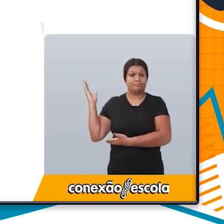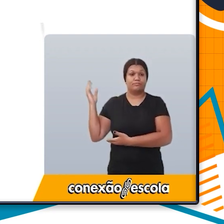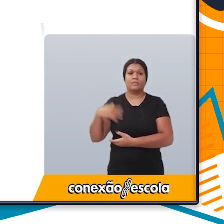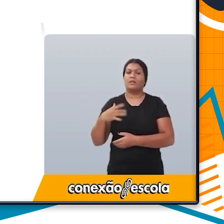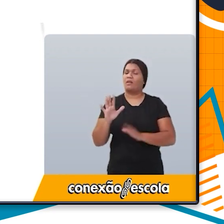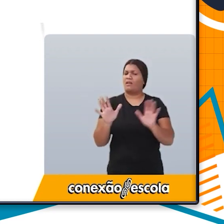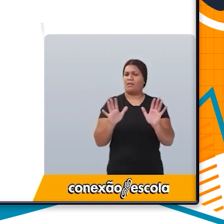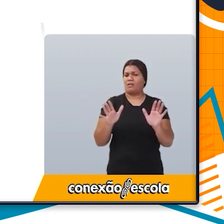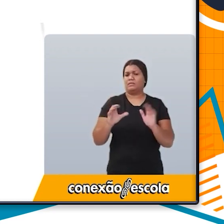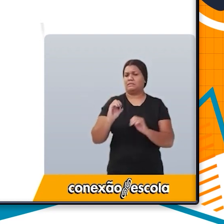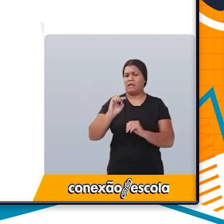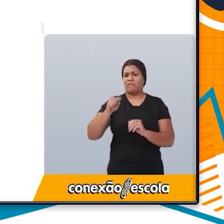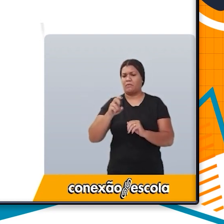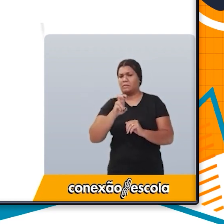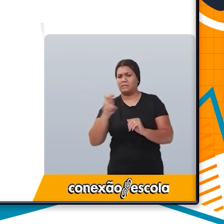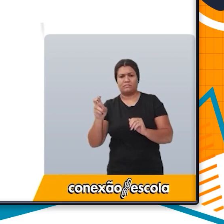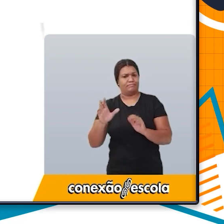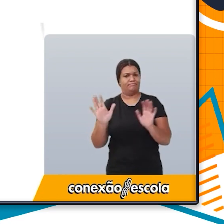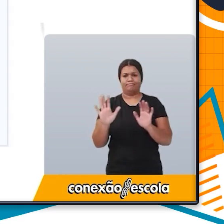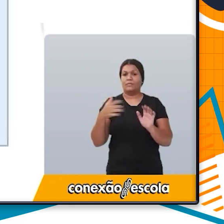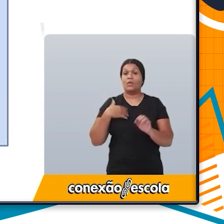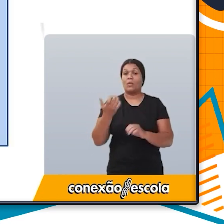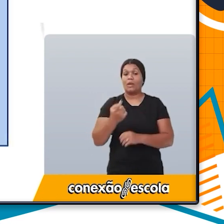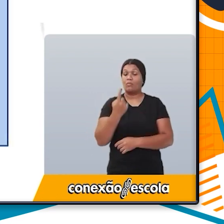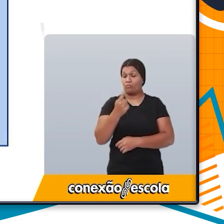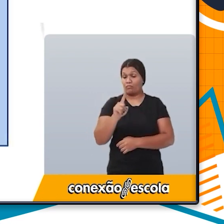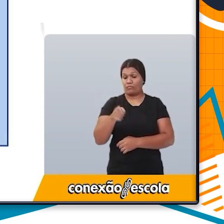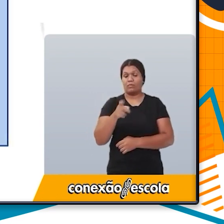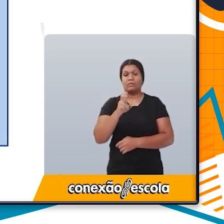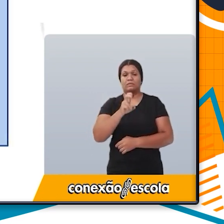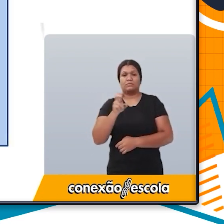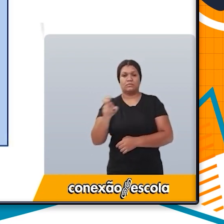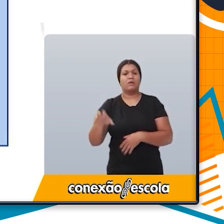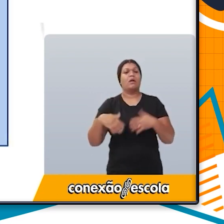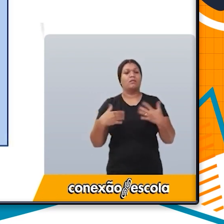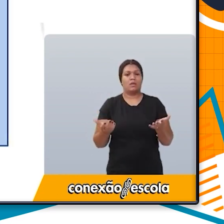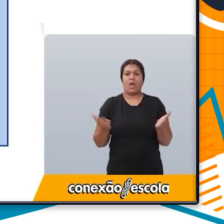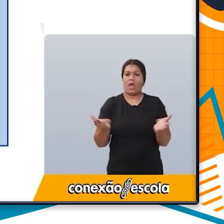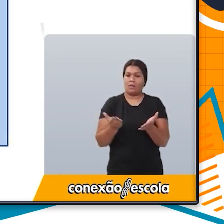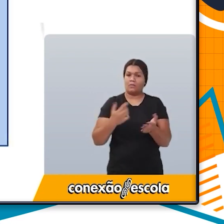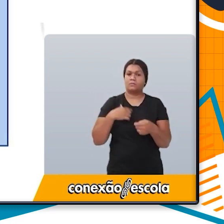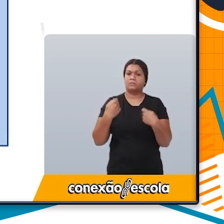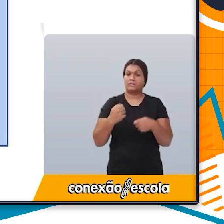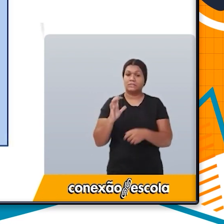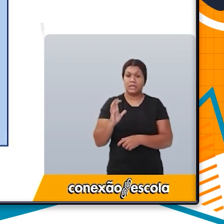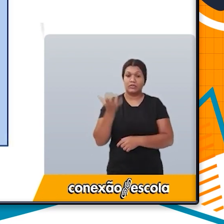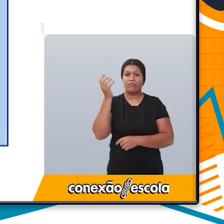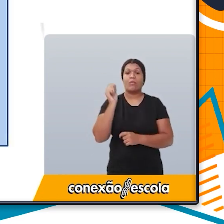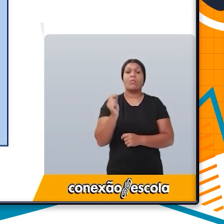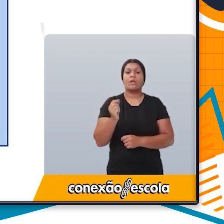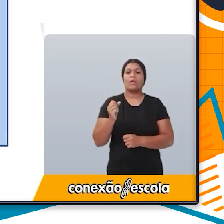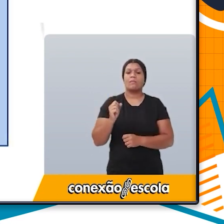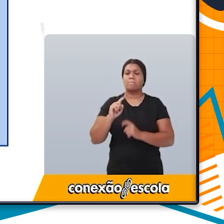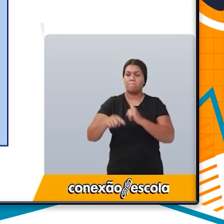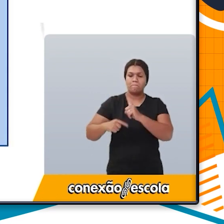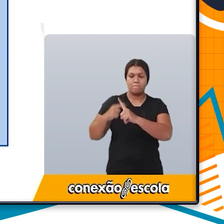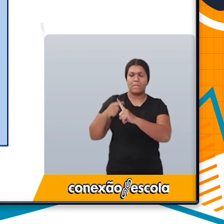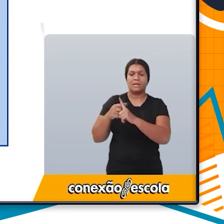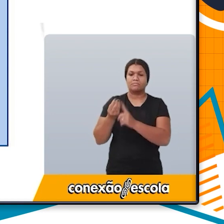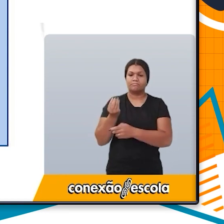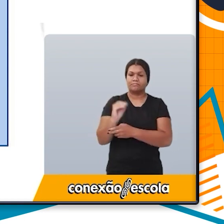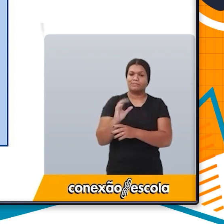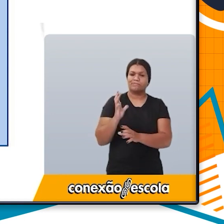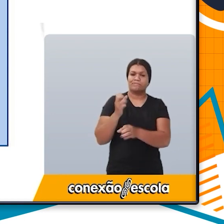o 1,55. Então, eu tenho agora que resolver uma adição entre